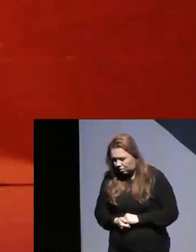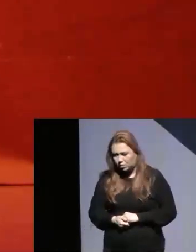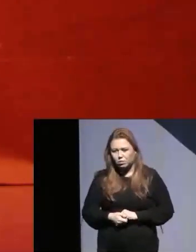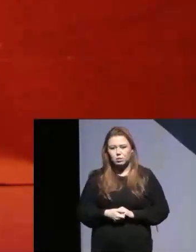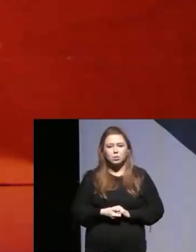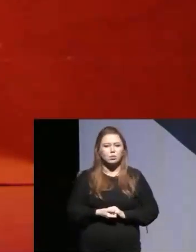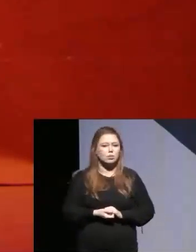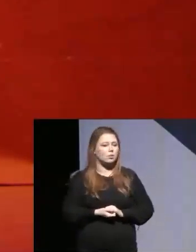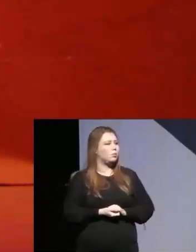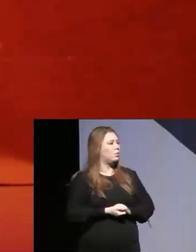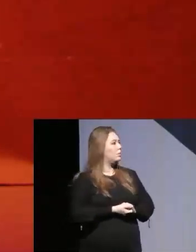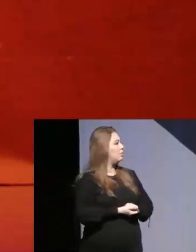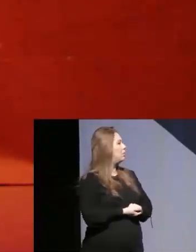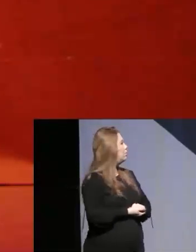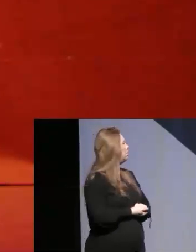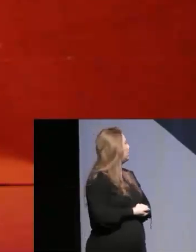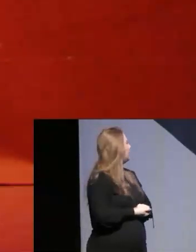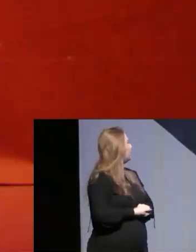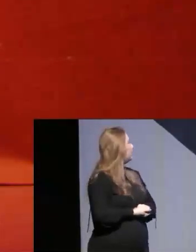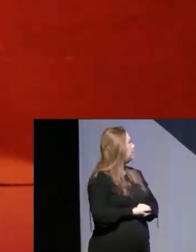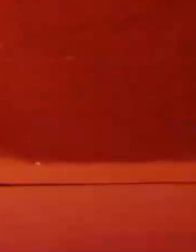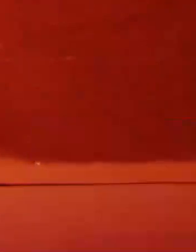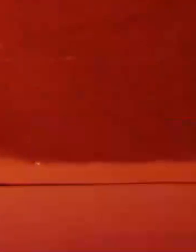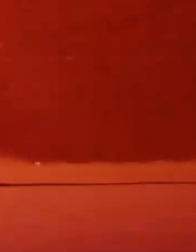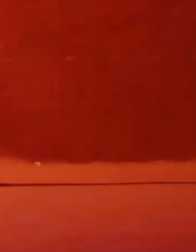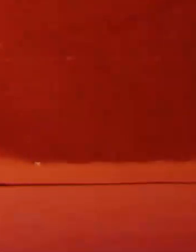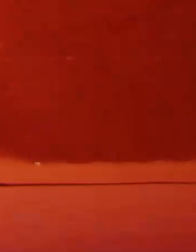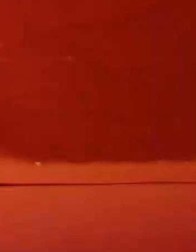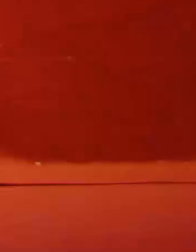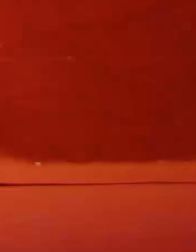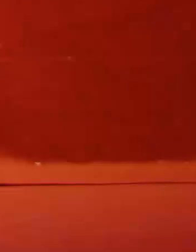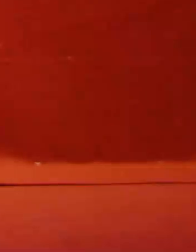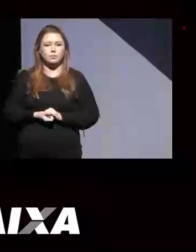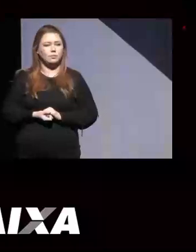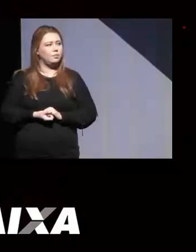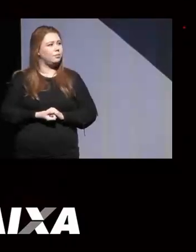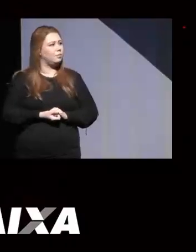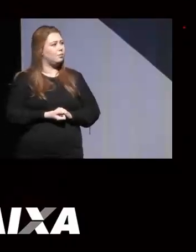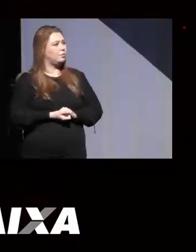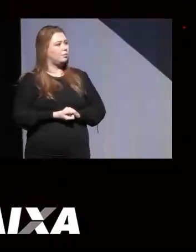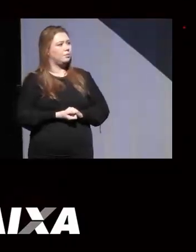Deu. Não. O que aconteceu aqui?